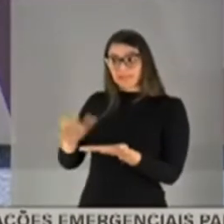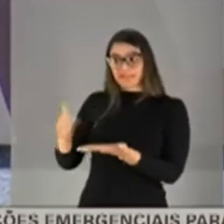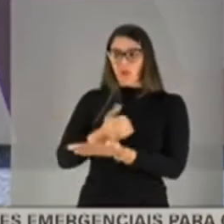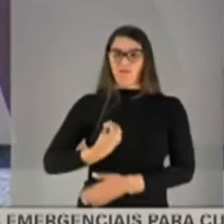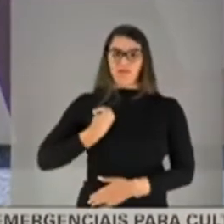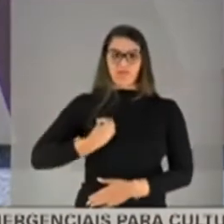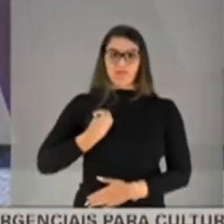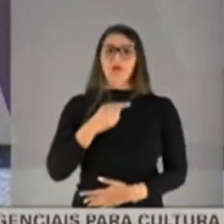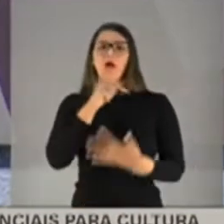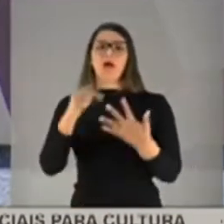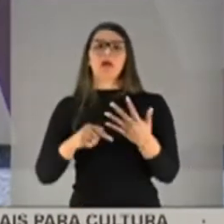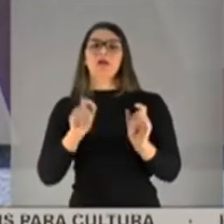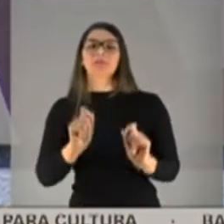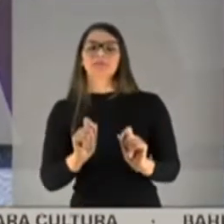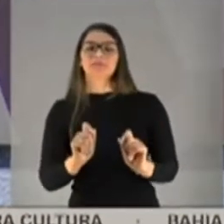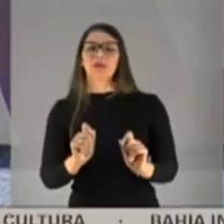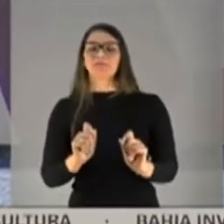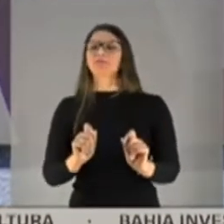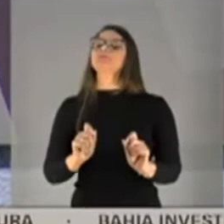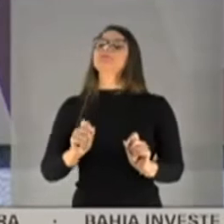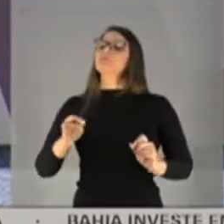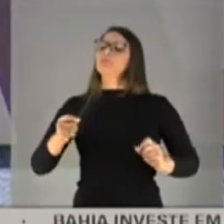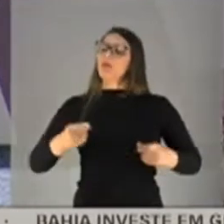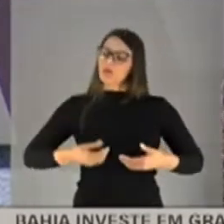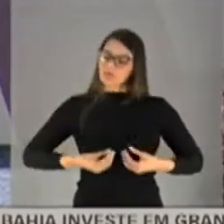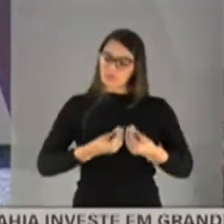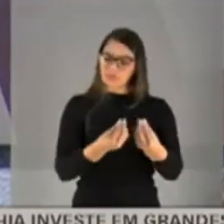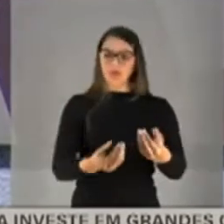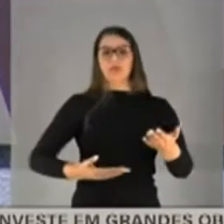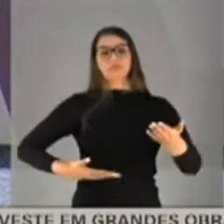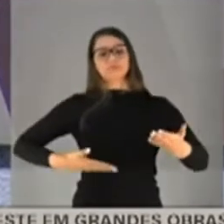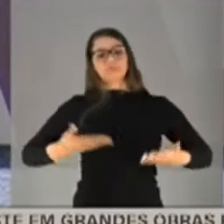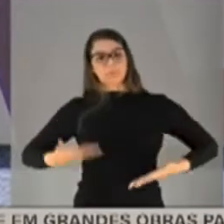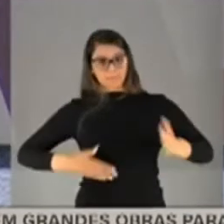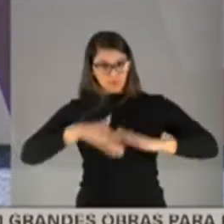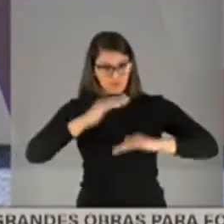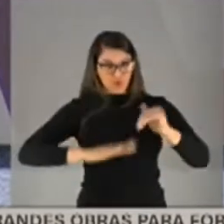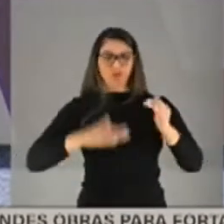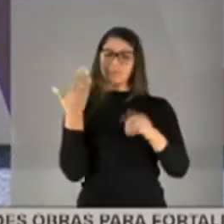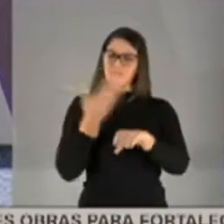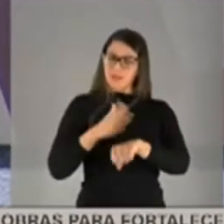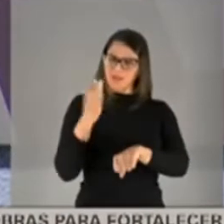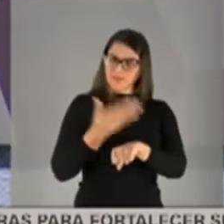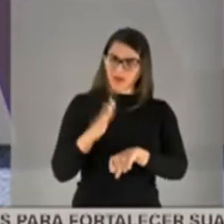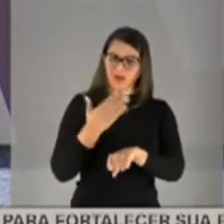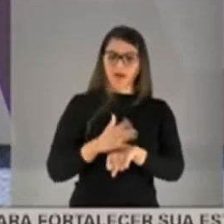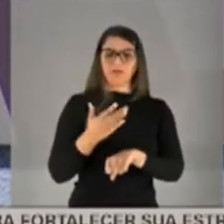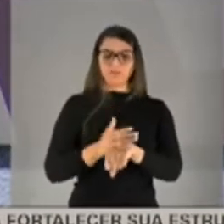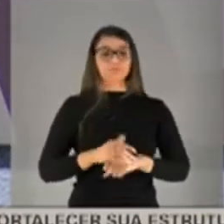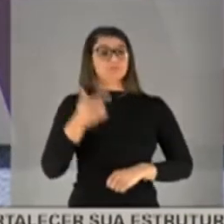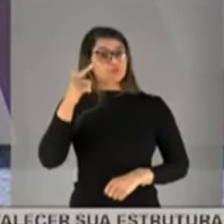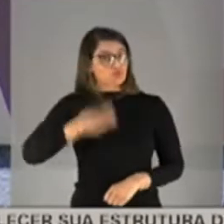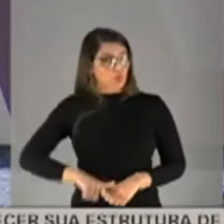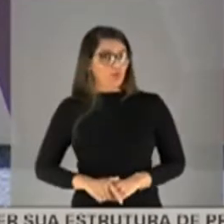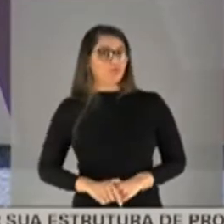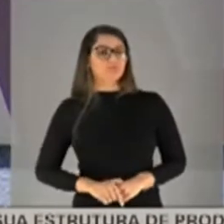qual medidas são essas? Oferta de profissionais treinados em quantidade suficiente. Repito, oferta de